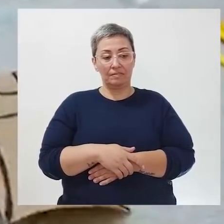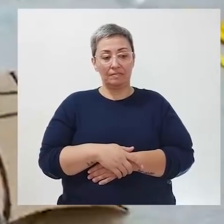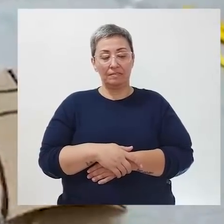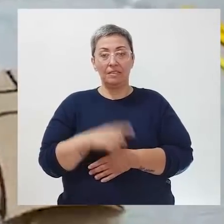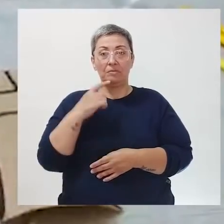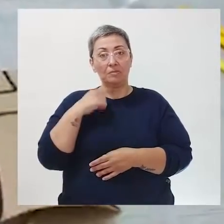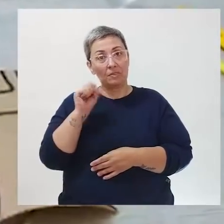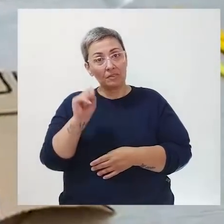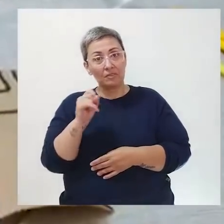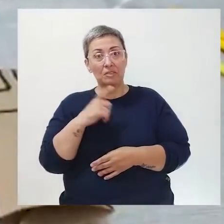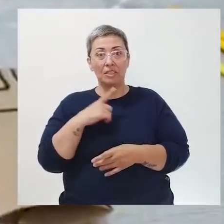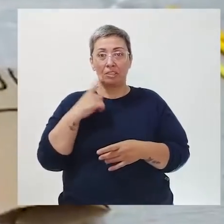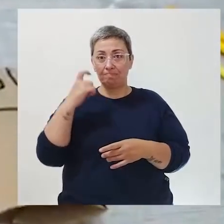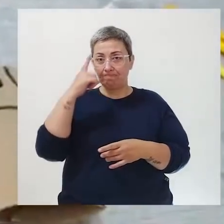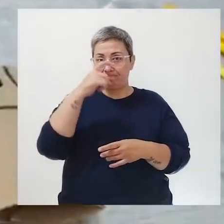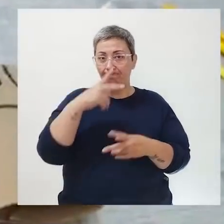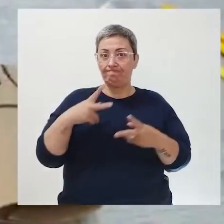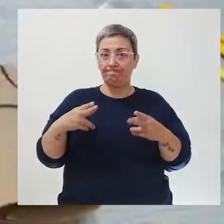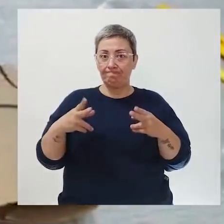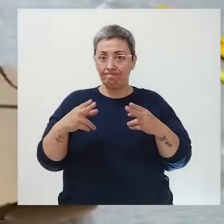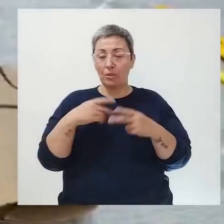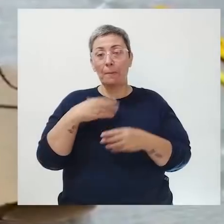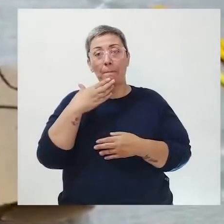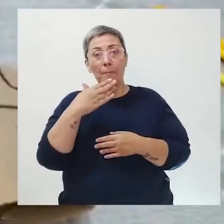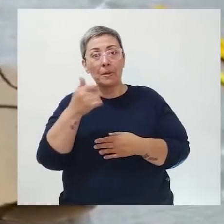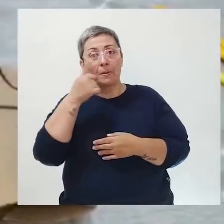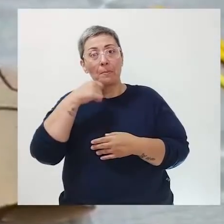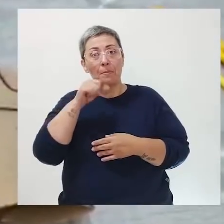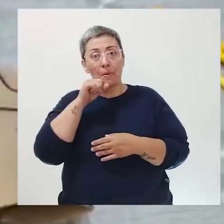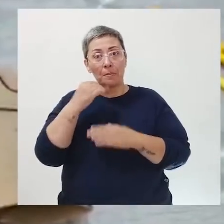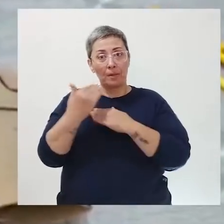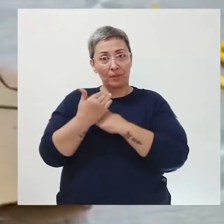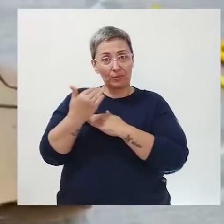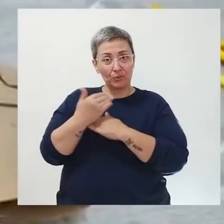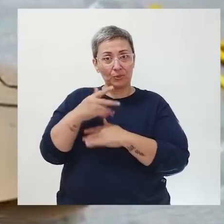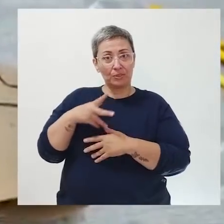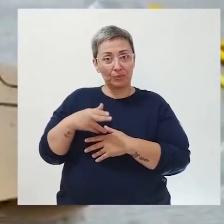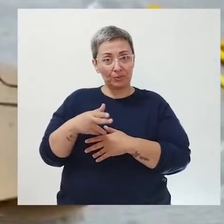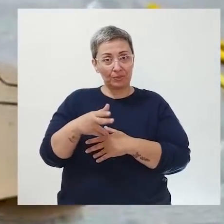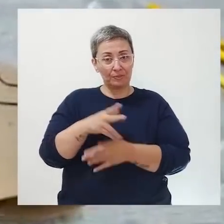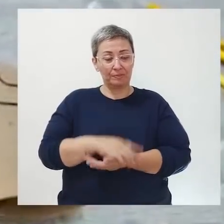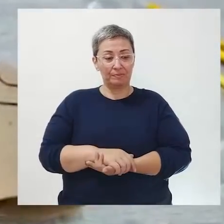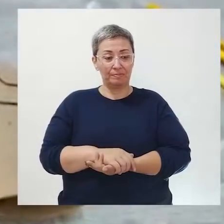Tá? Se vocês tiverem dificuldade para recortar, peça aí para a mamãe recortar.